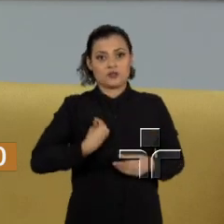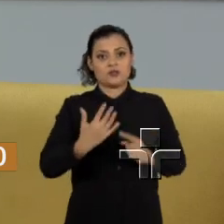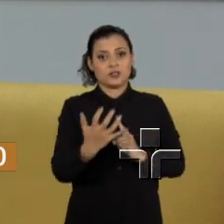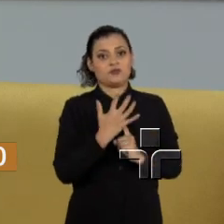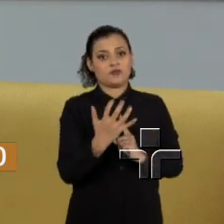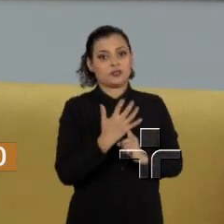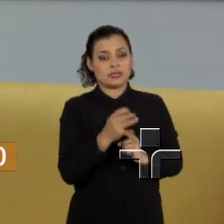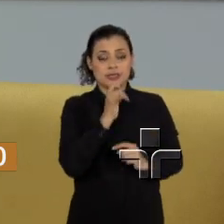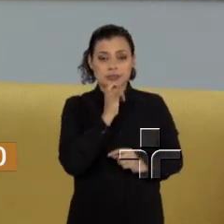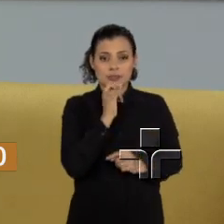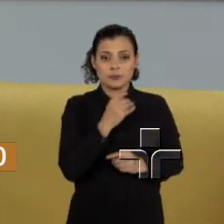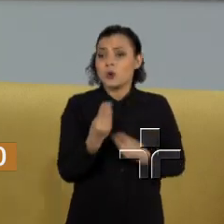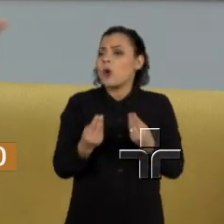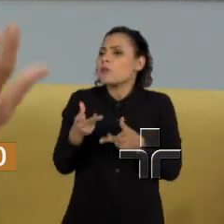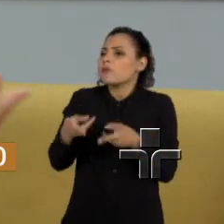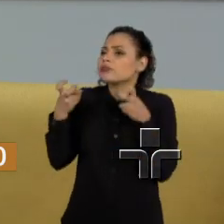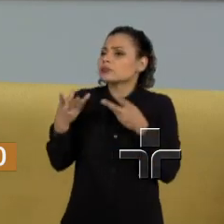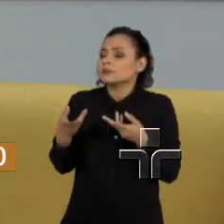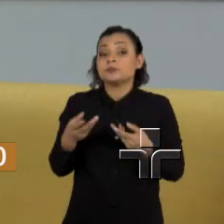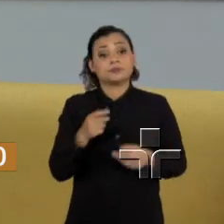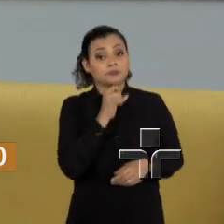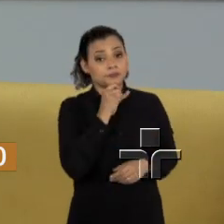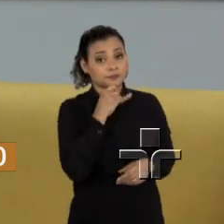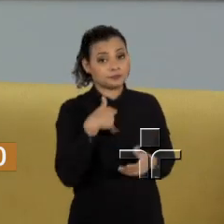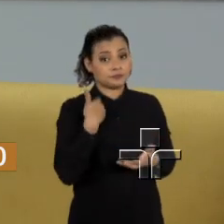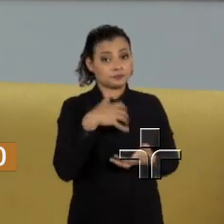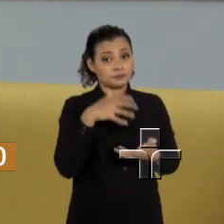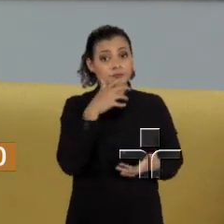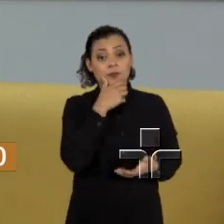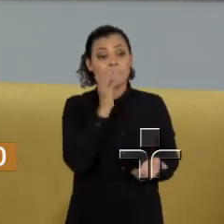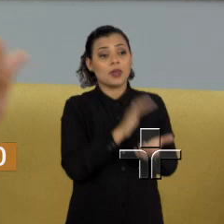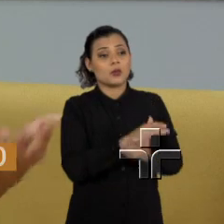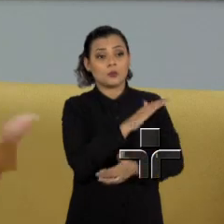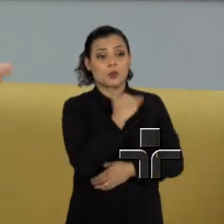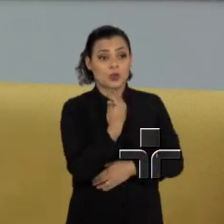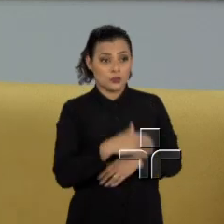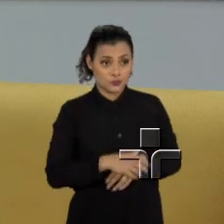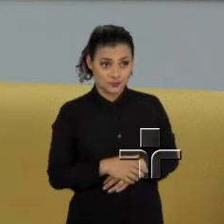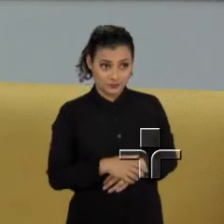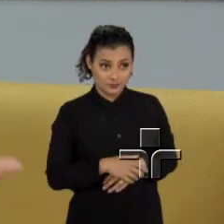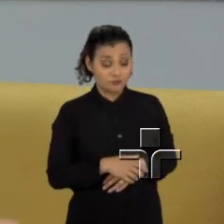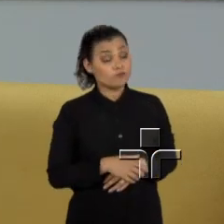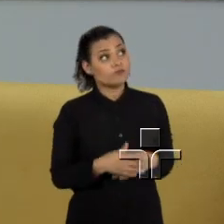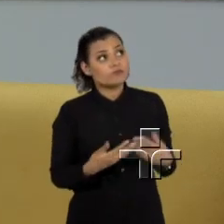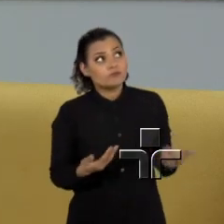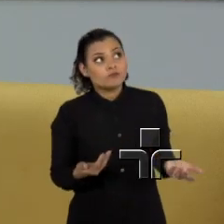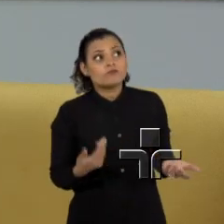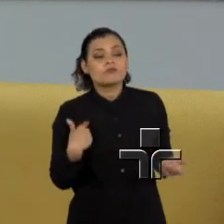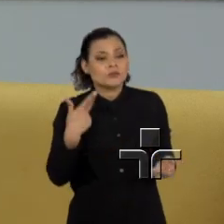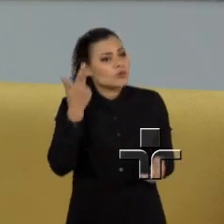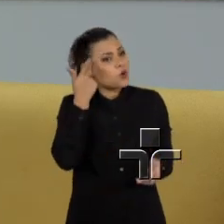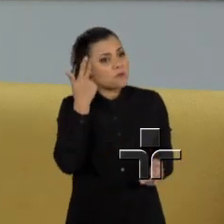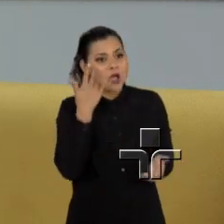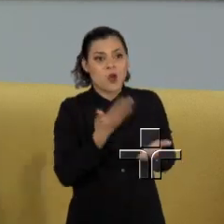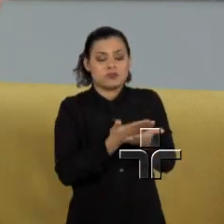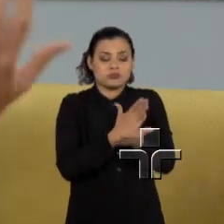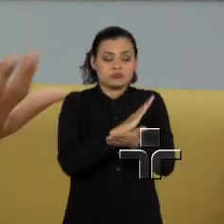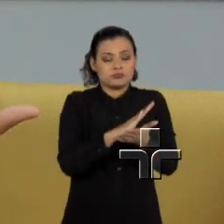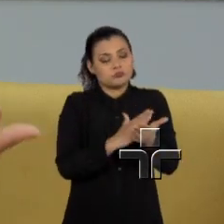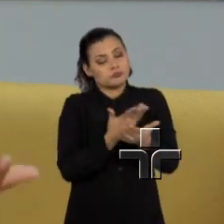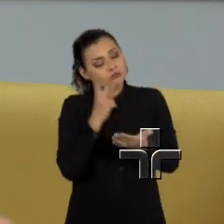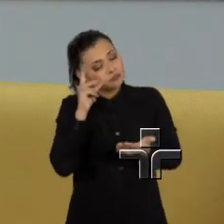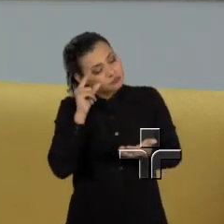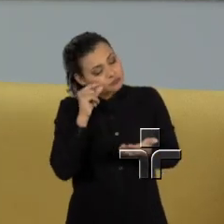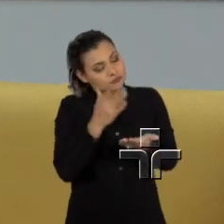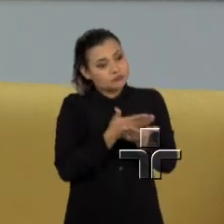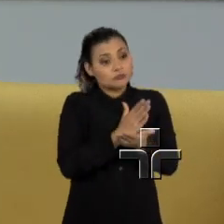indivíduo. Como por exemplo, perceber isso? Uma senhora que perdeu o marido. É esperado que ela tenha dificuldade de iniciar o sono depois de